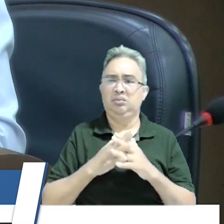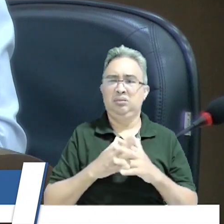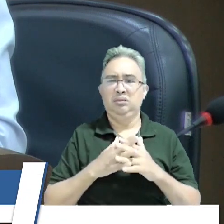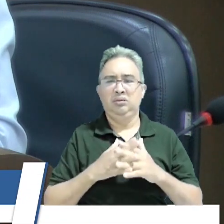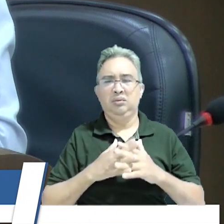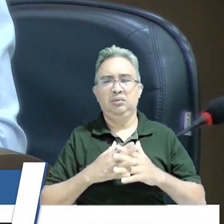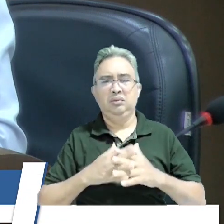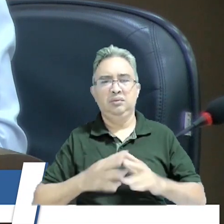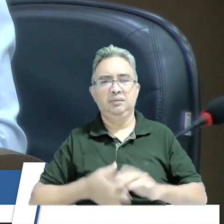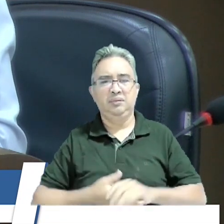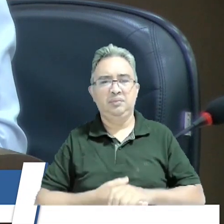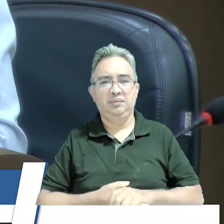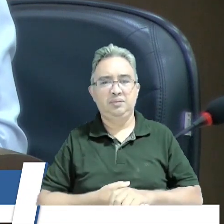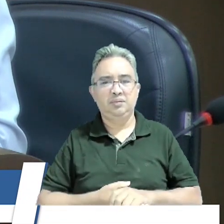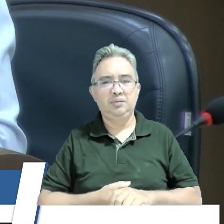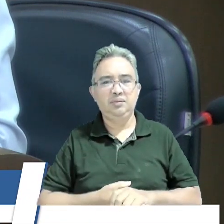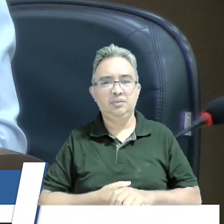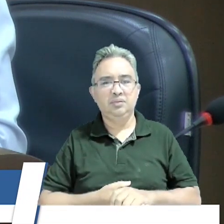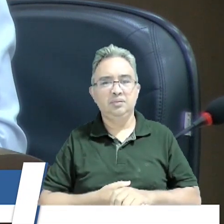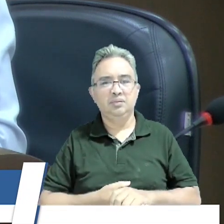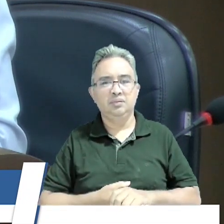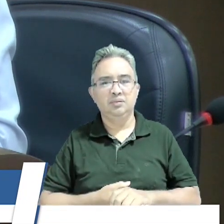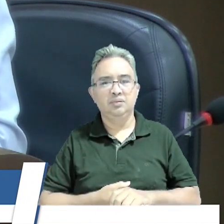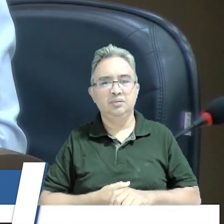É, tá, né?